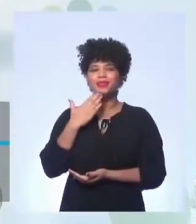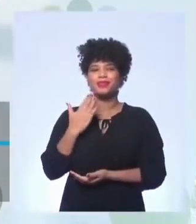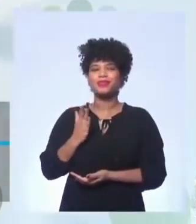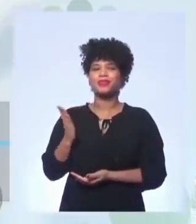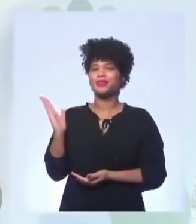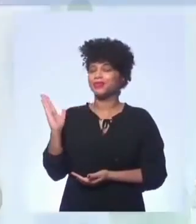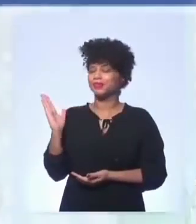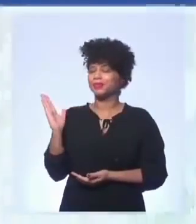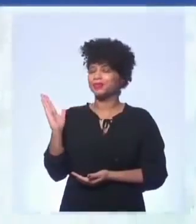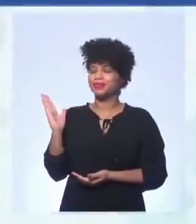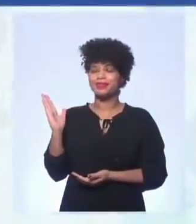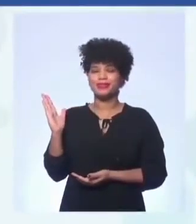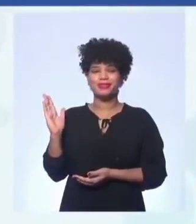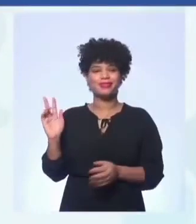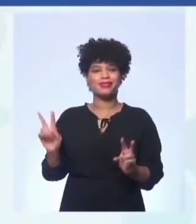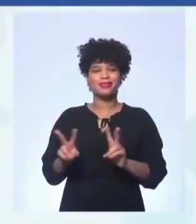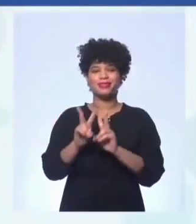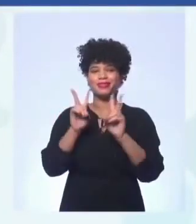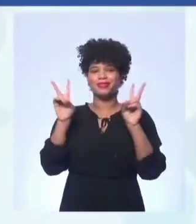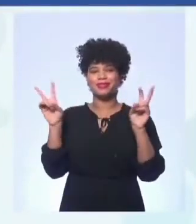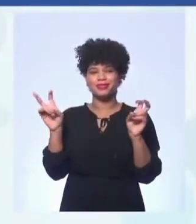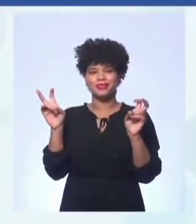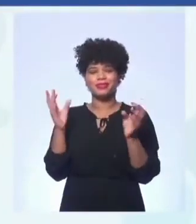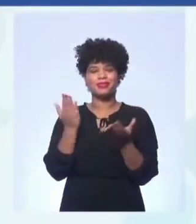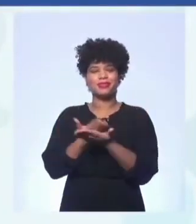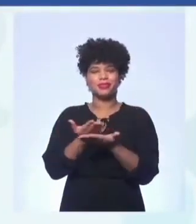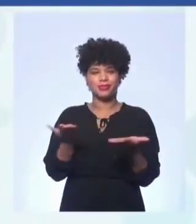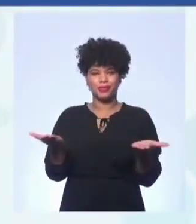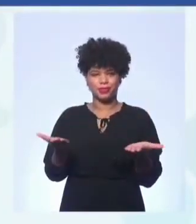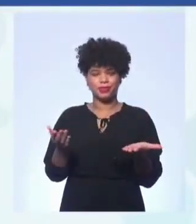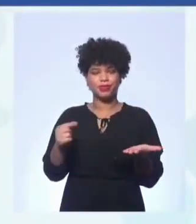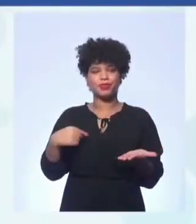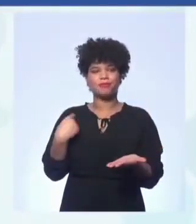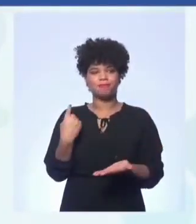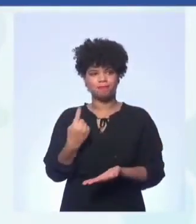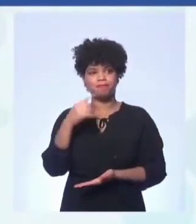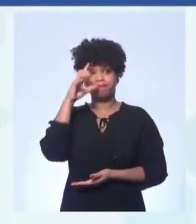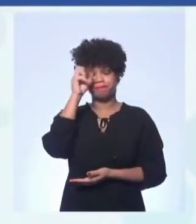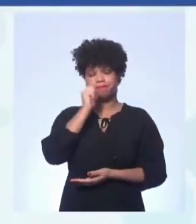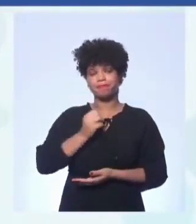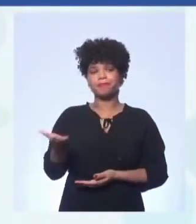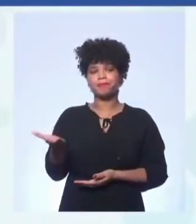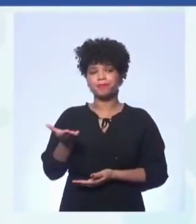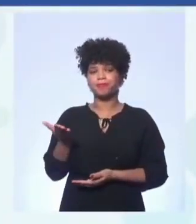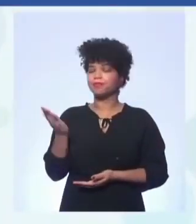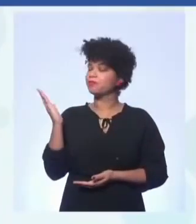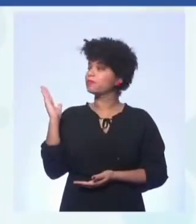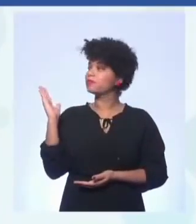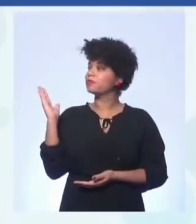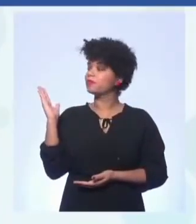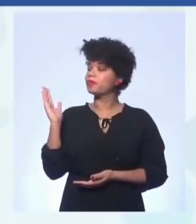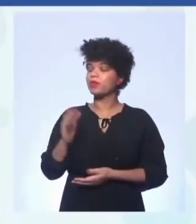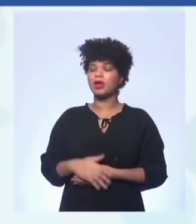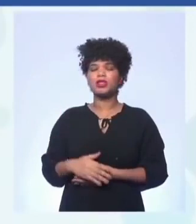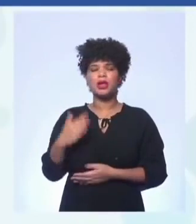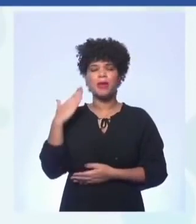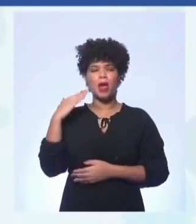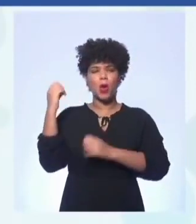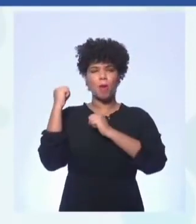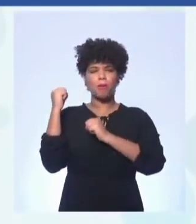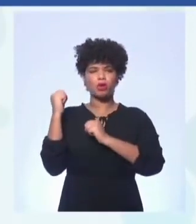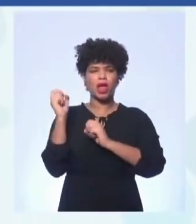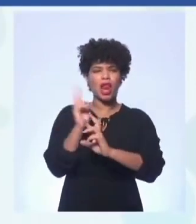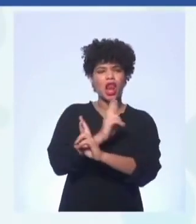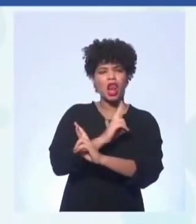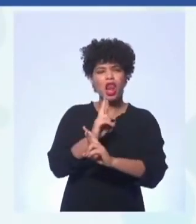na tela para vocês o tema que nós iremos desenvolver hoje. As relações de poder a